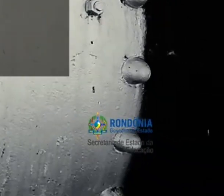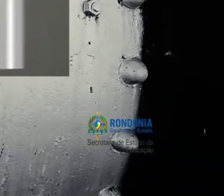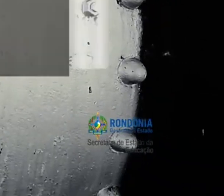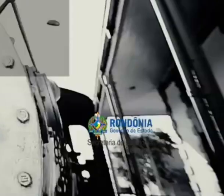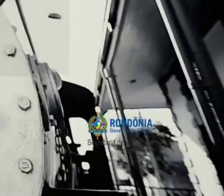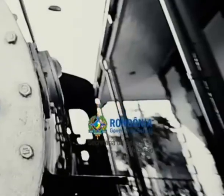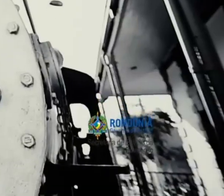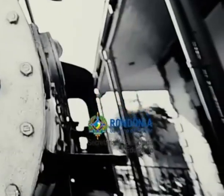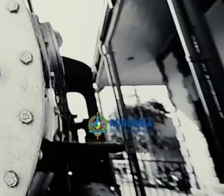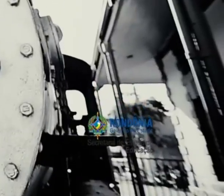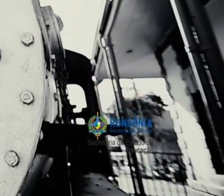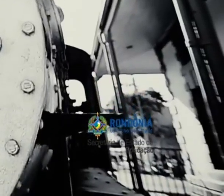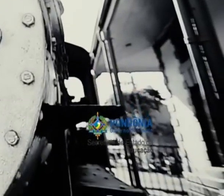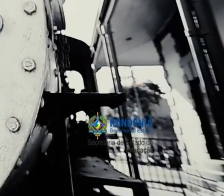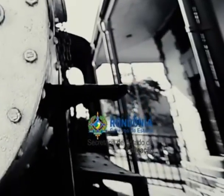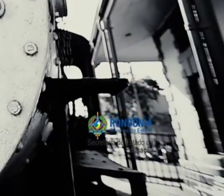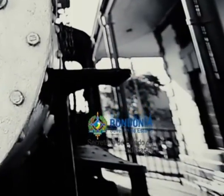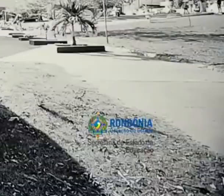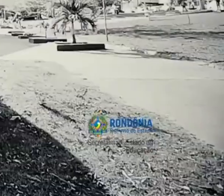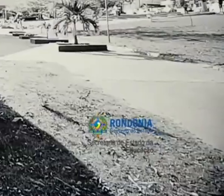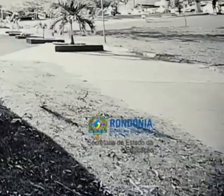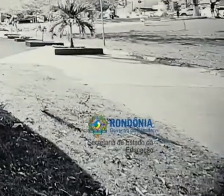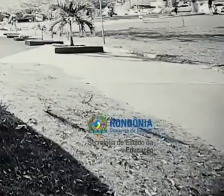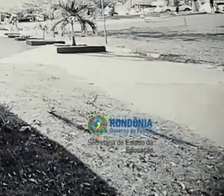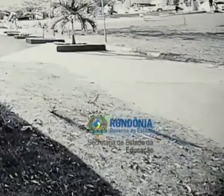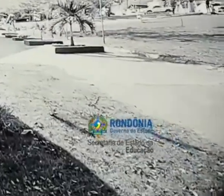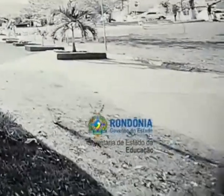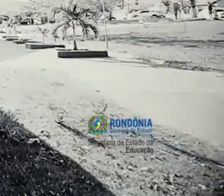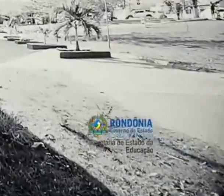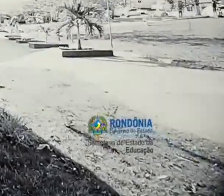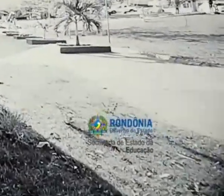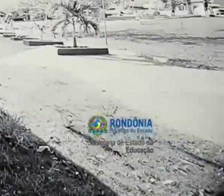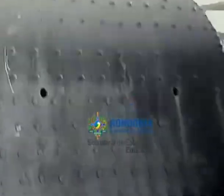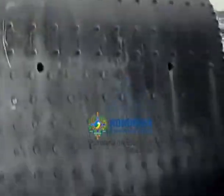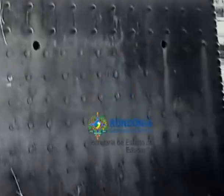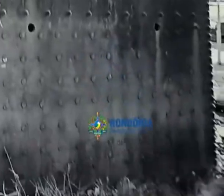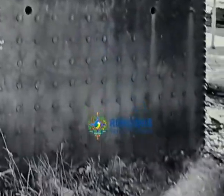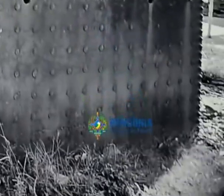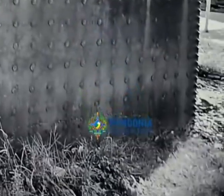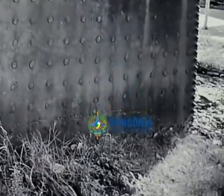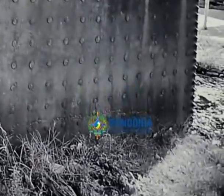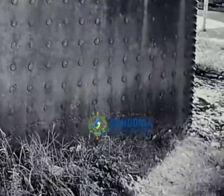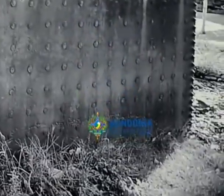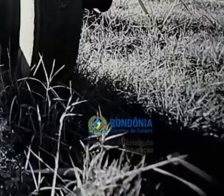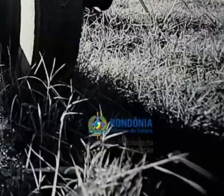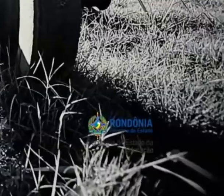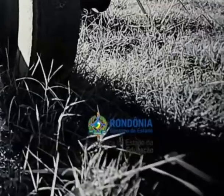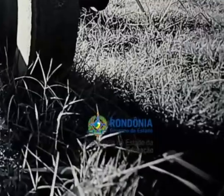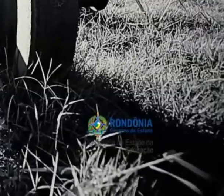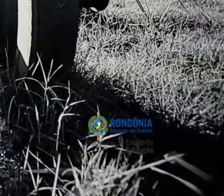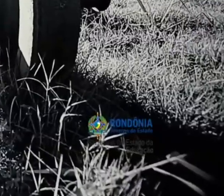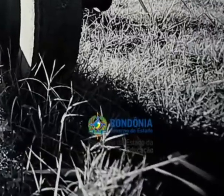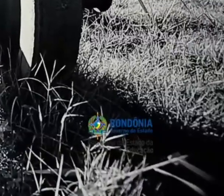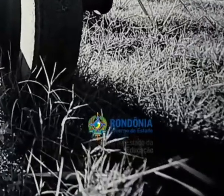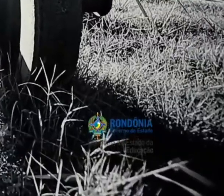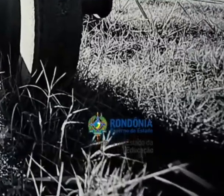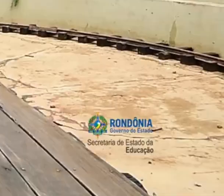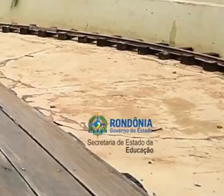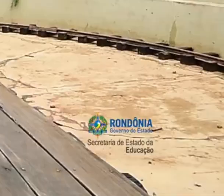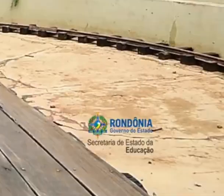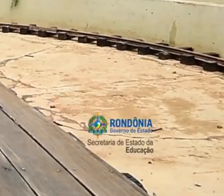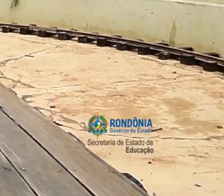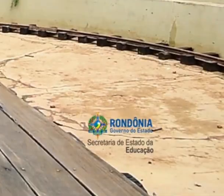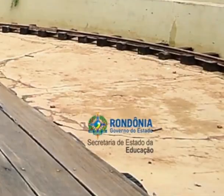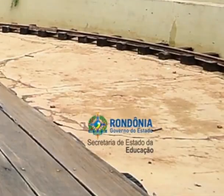1907 que chega a quinta empresa, a May Jake Randolph, e ela começa a construir a